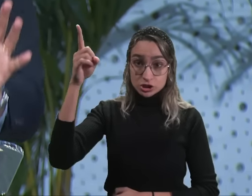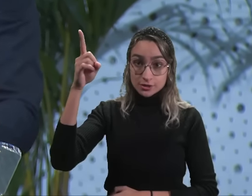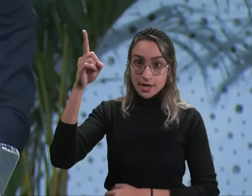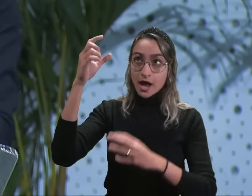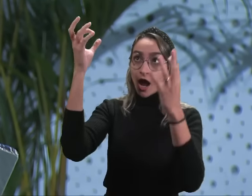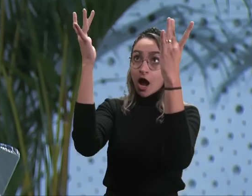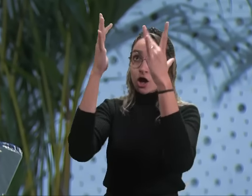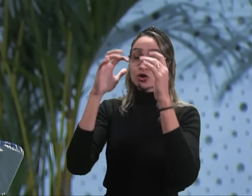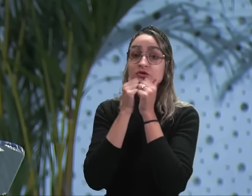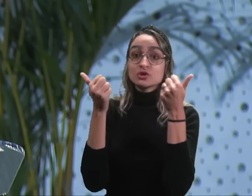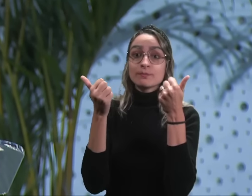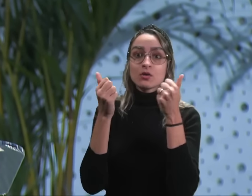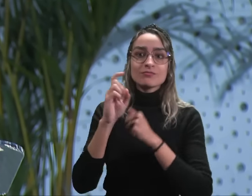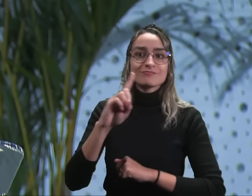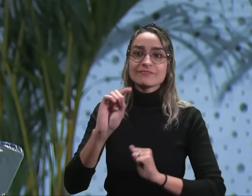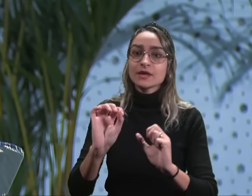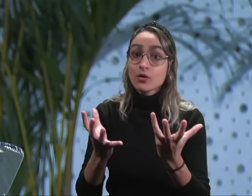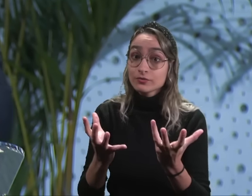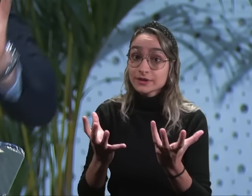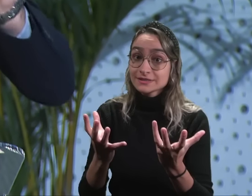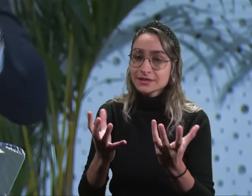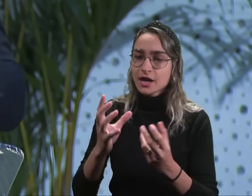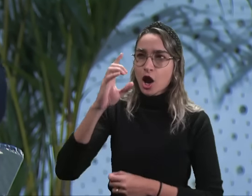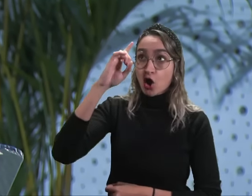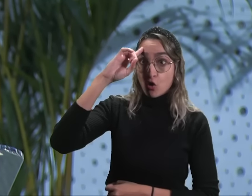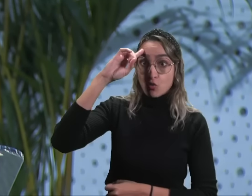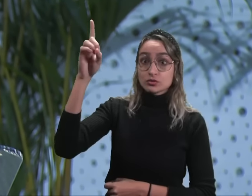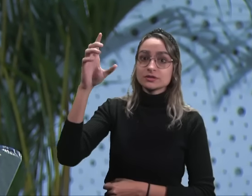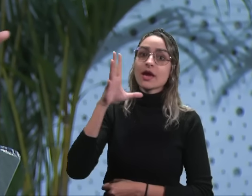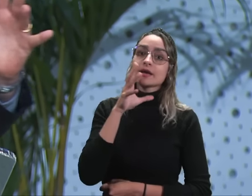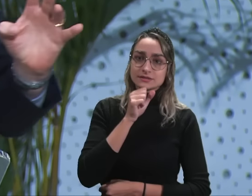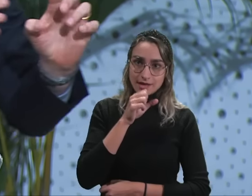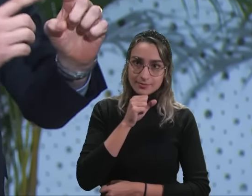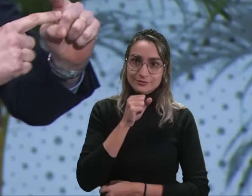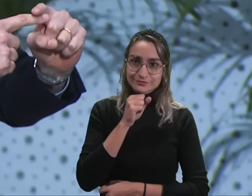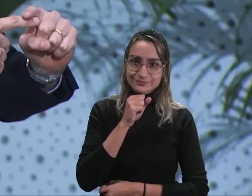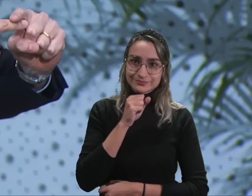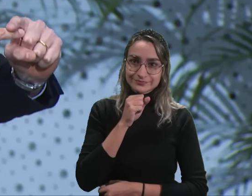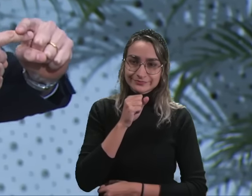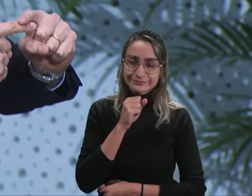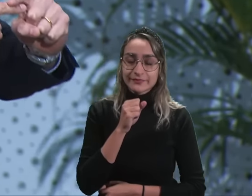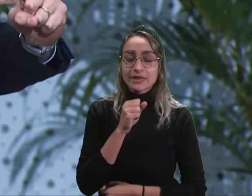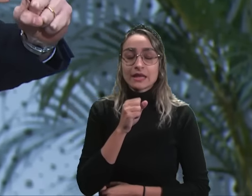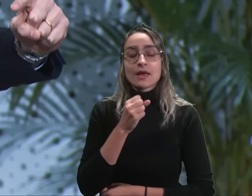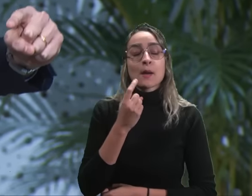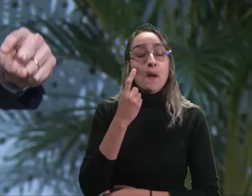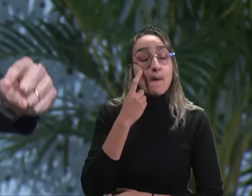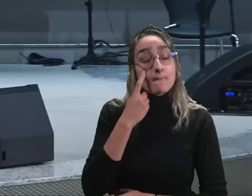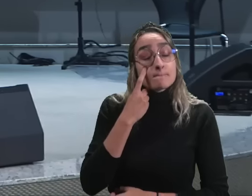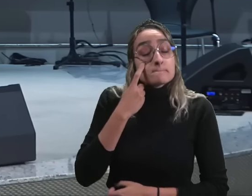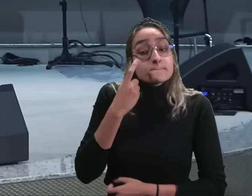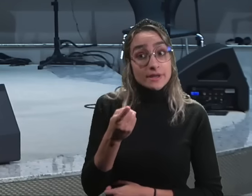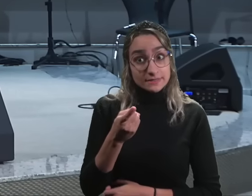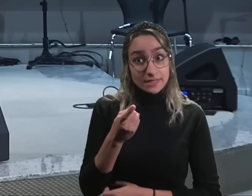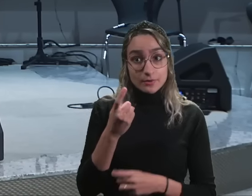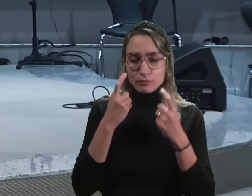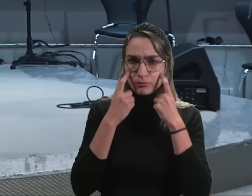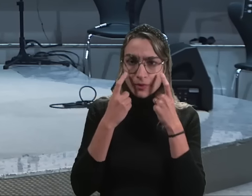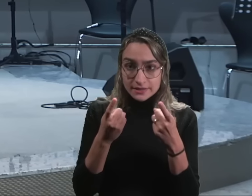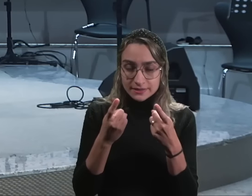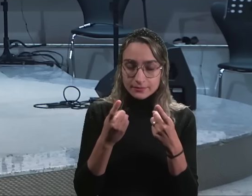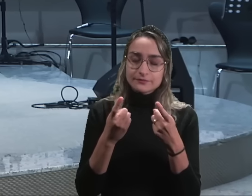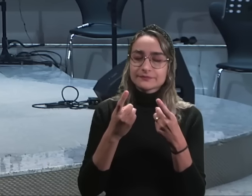está no livro de Êxodo no Capítulo 16 notem que a lembrança de que